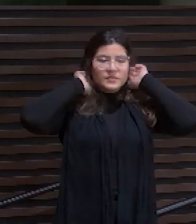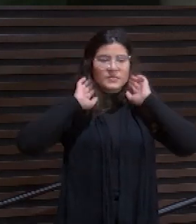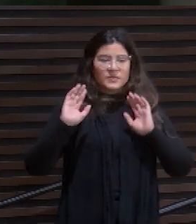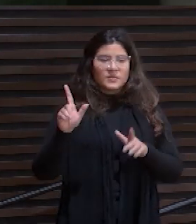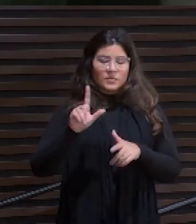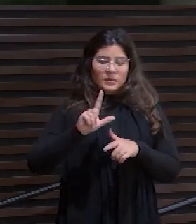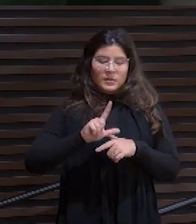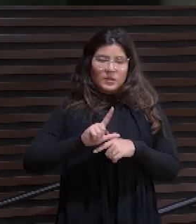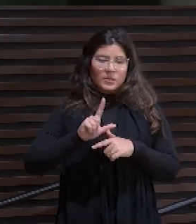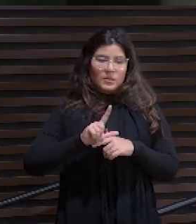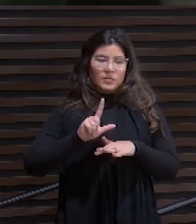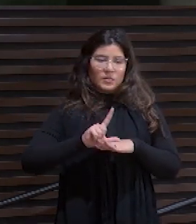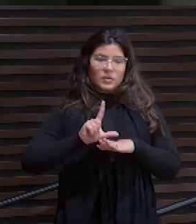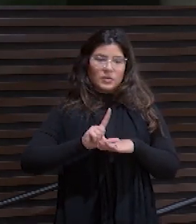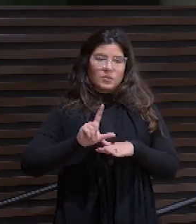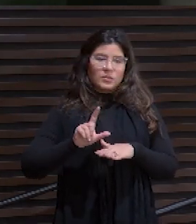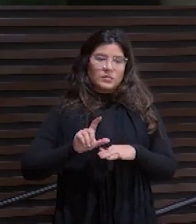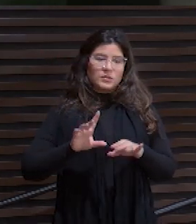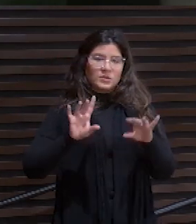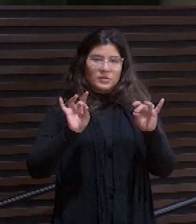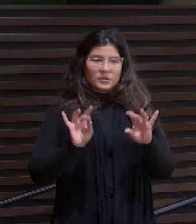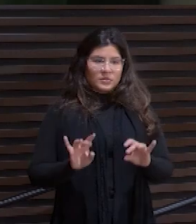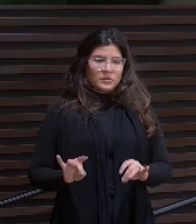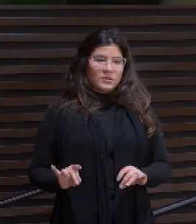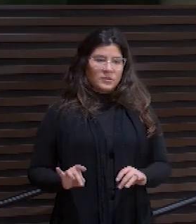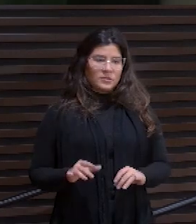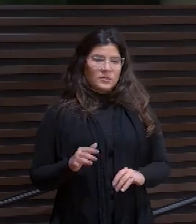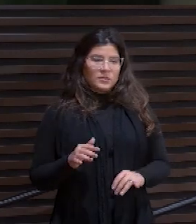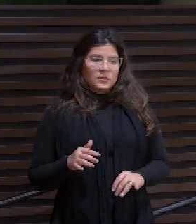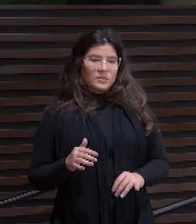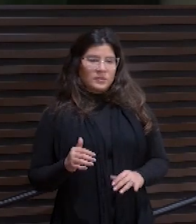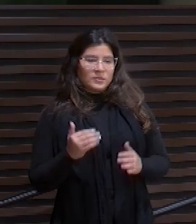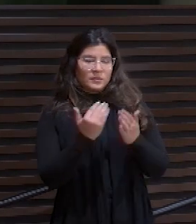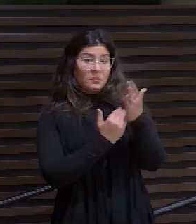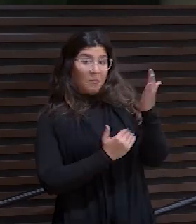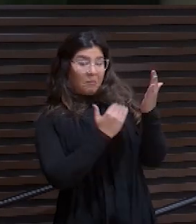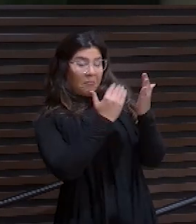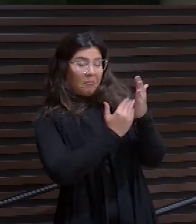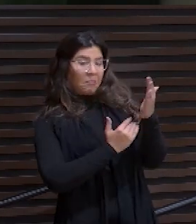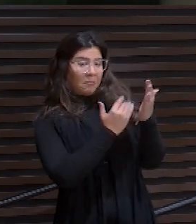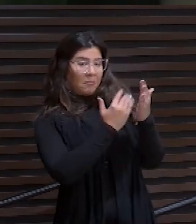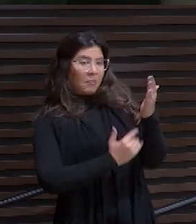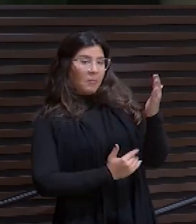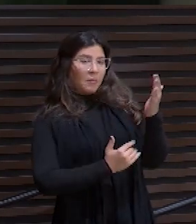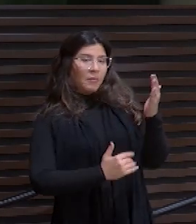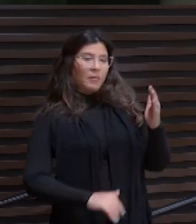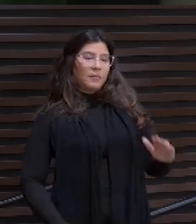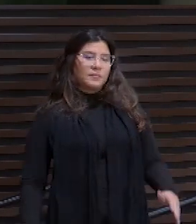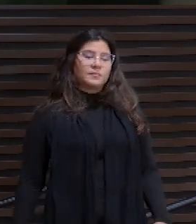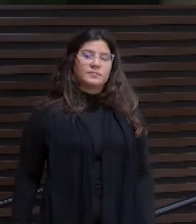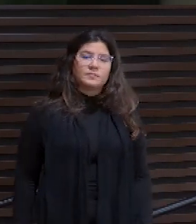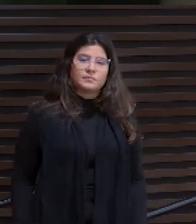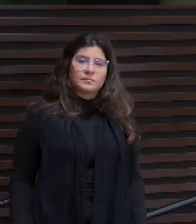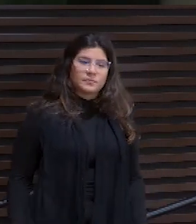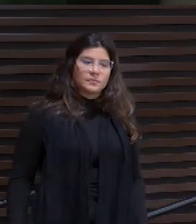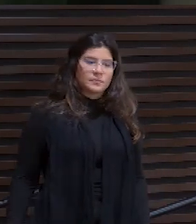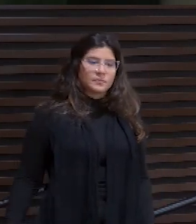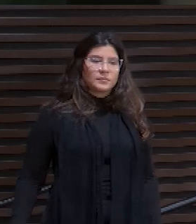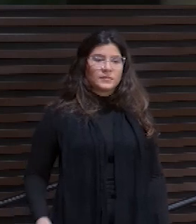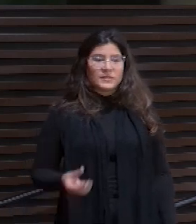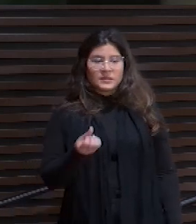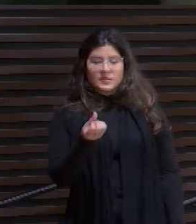Shopping Catuaí. Estou fazendo propaganda de graça aqui. Está tendo promoção lá na Zara. Promoção lá, 60% de